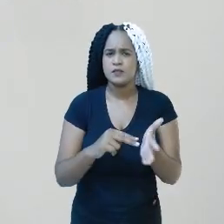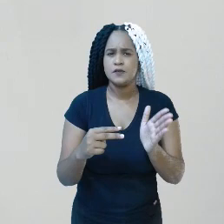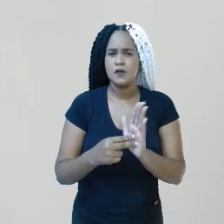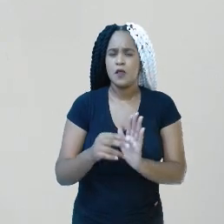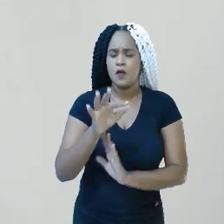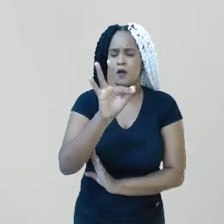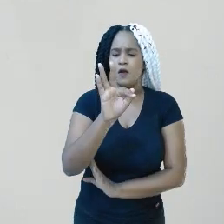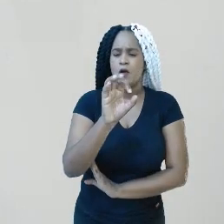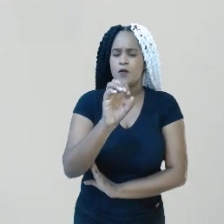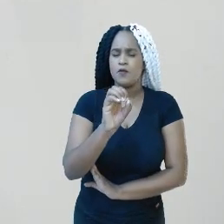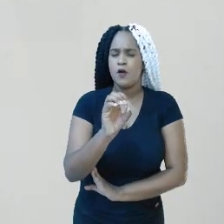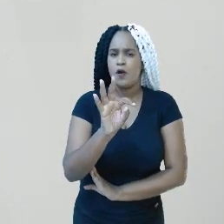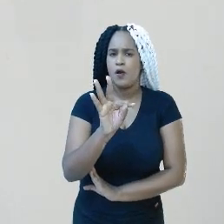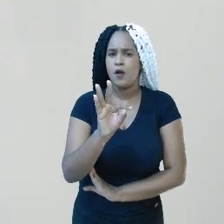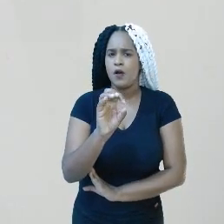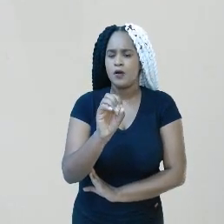fotossíntese?